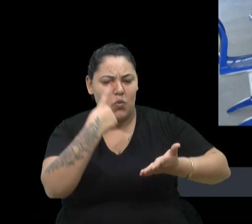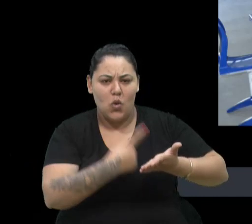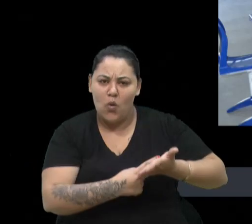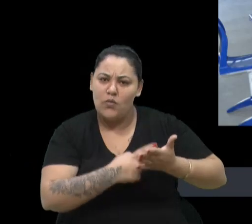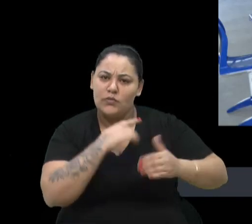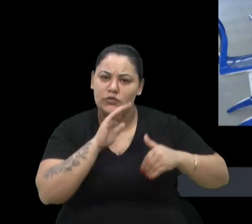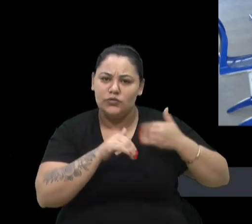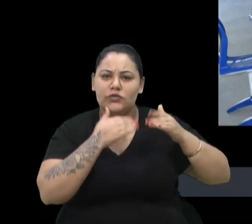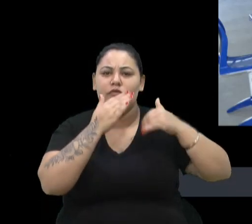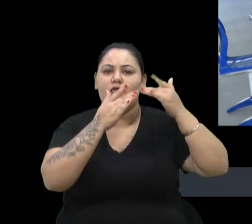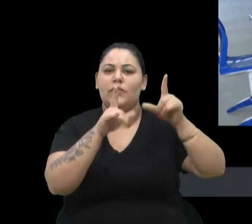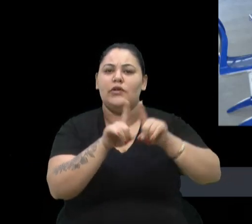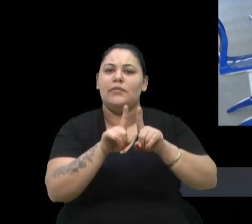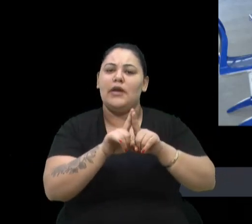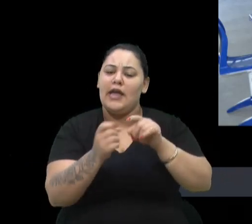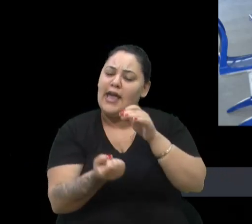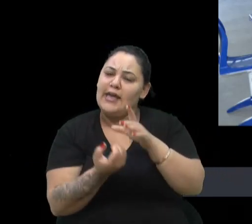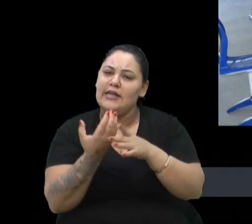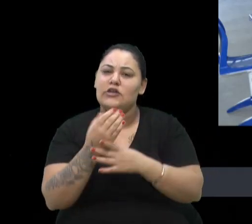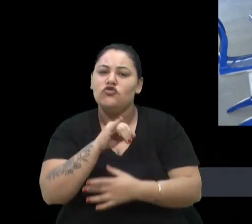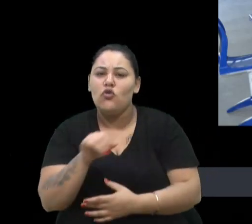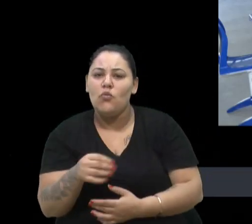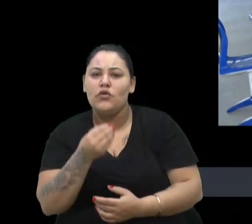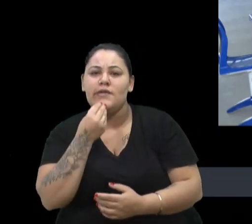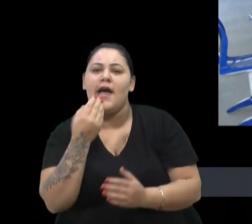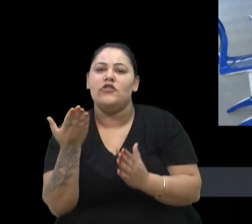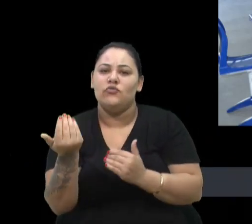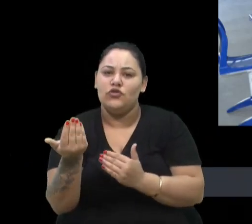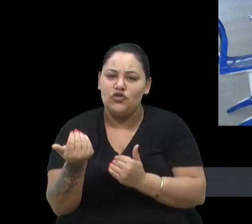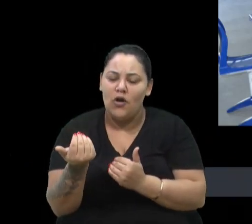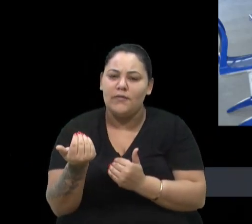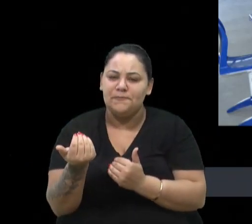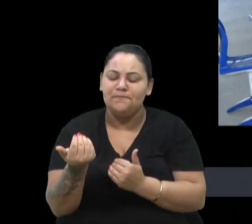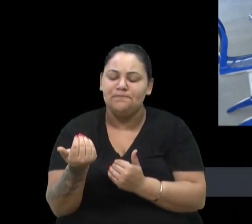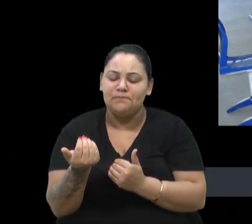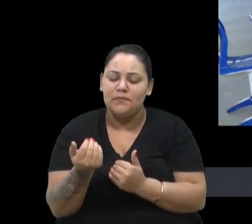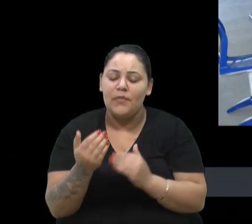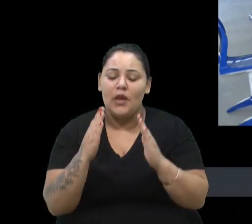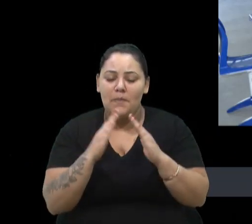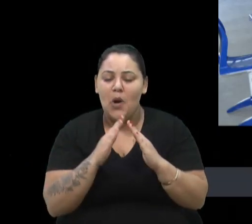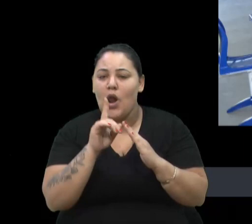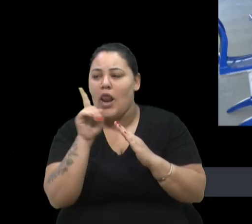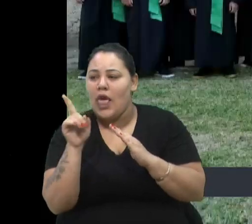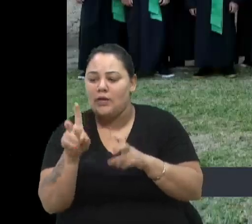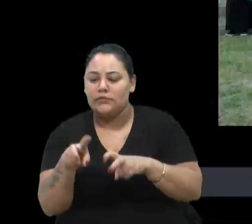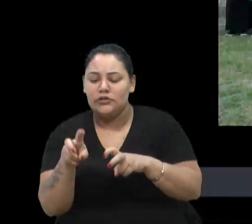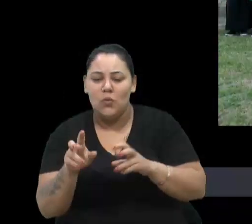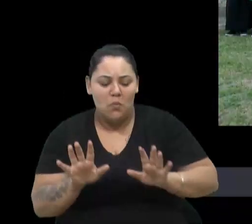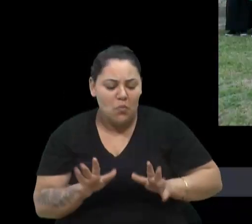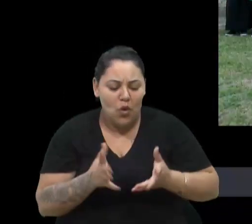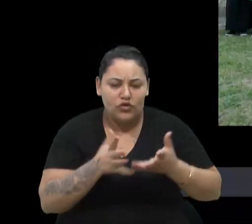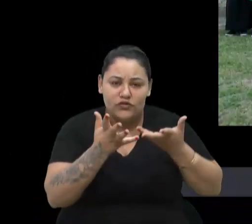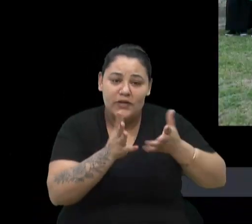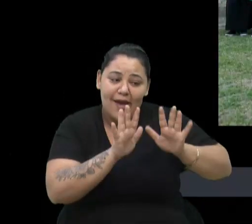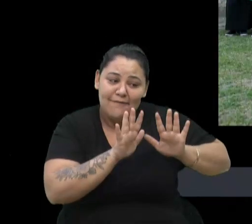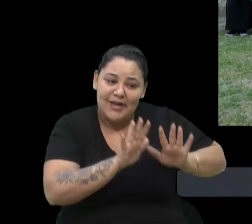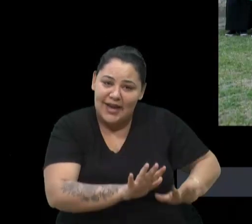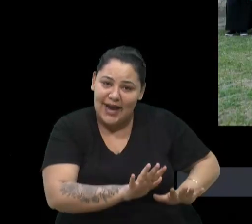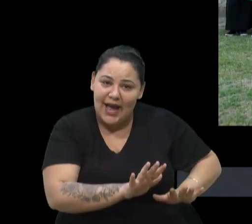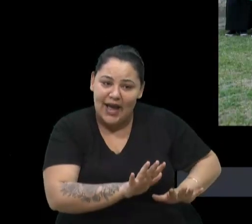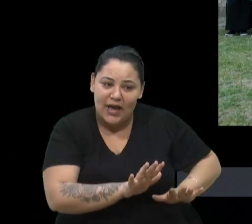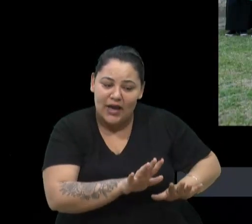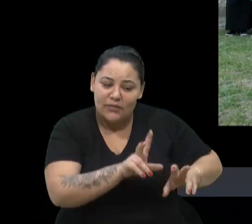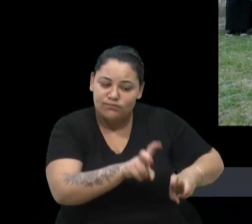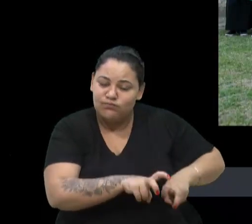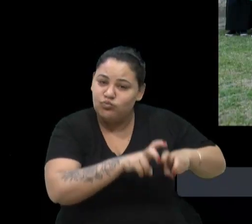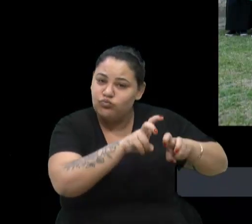desenvolvimento e a criação de oportunidades a jovens do interior incentivando a permanência no